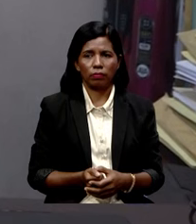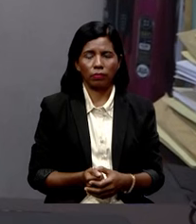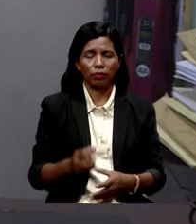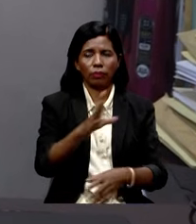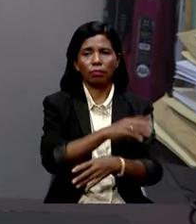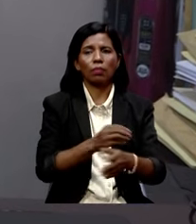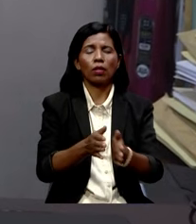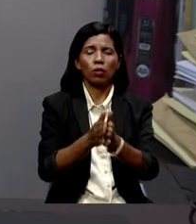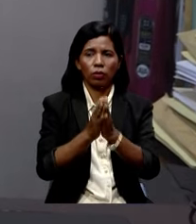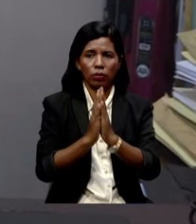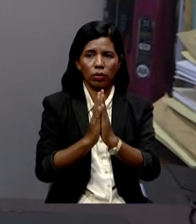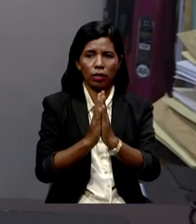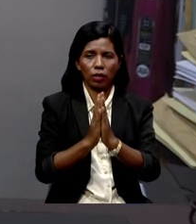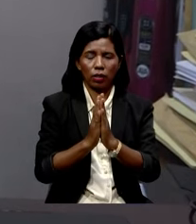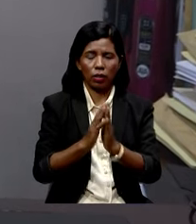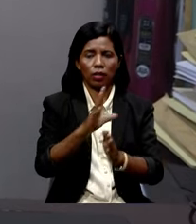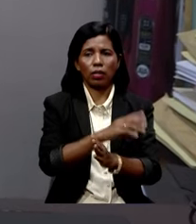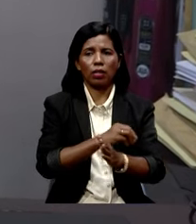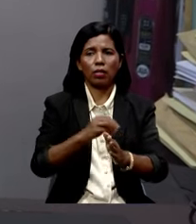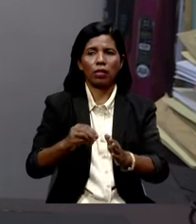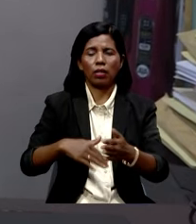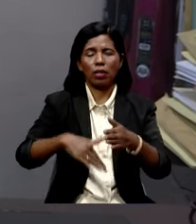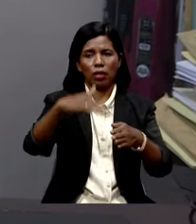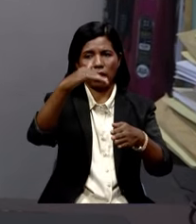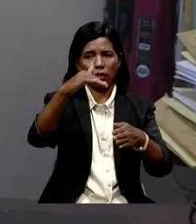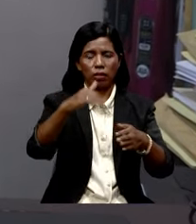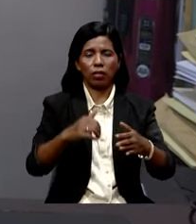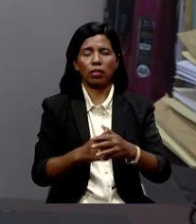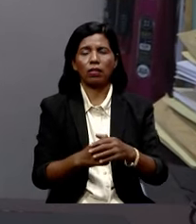Vaticano Russo. Altar ne alturas